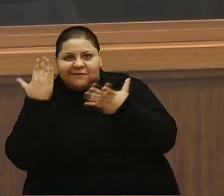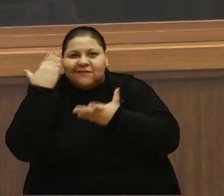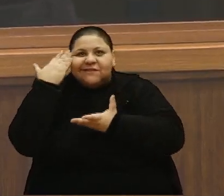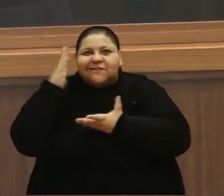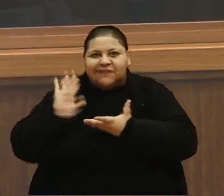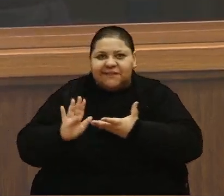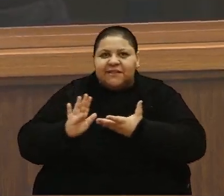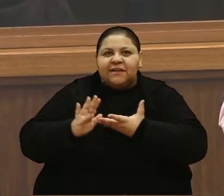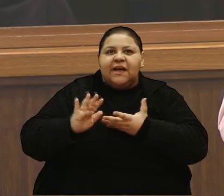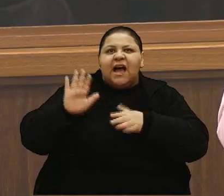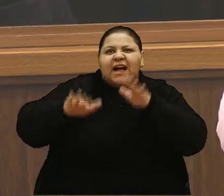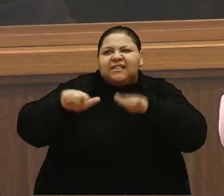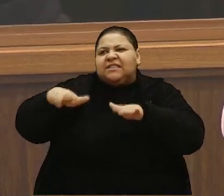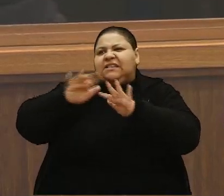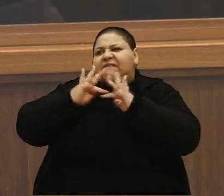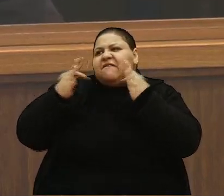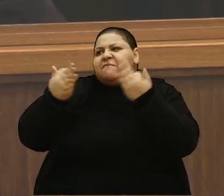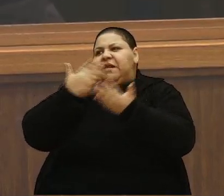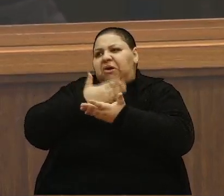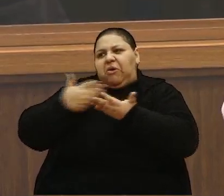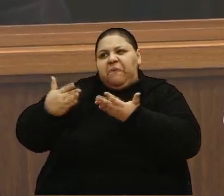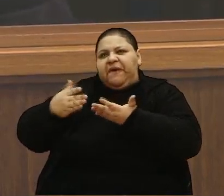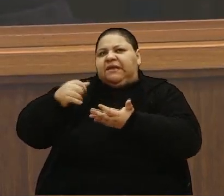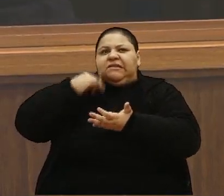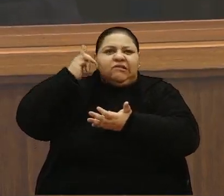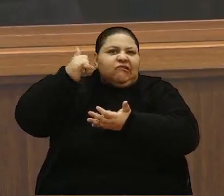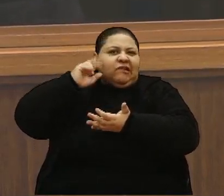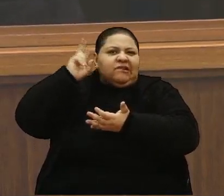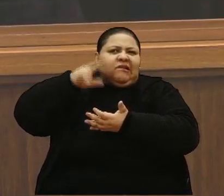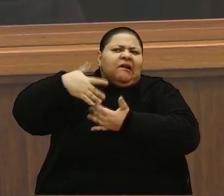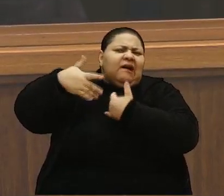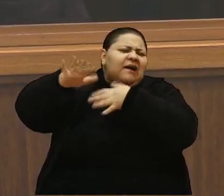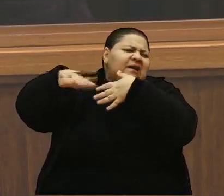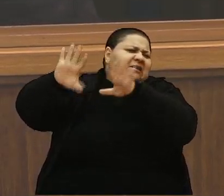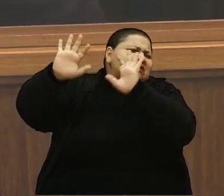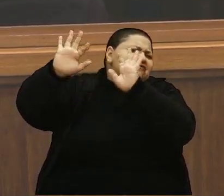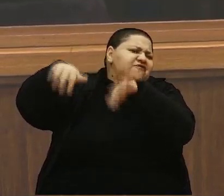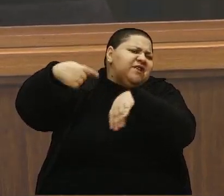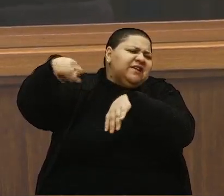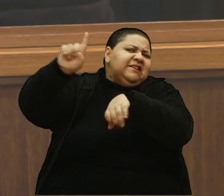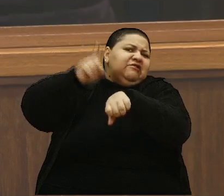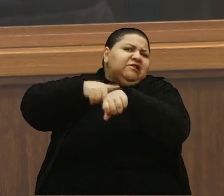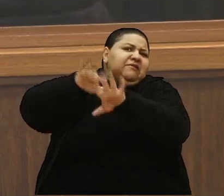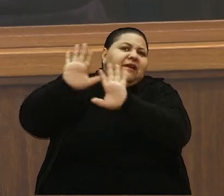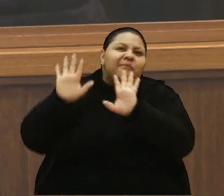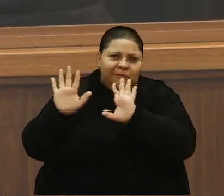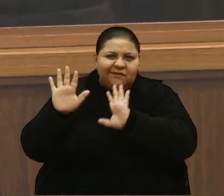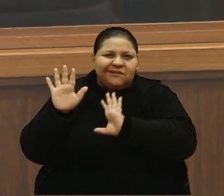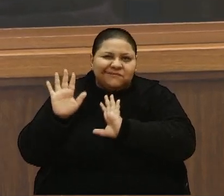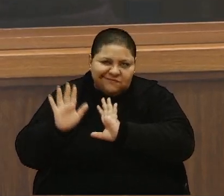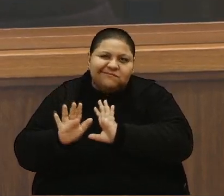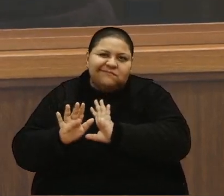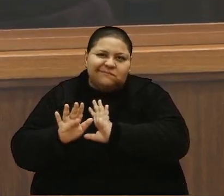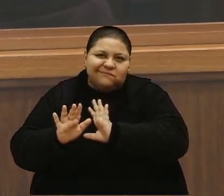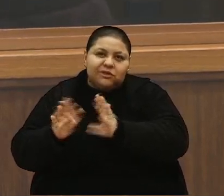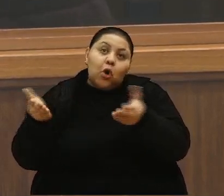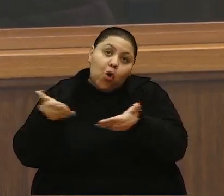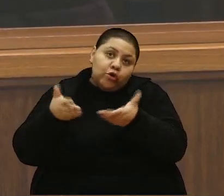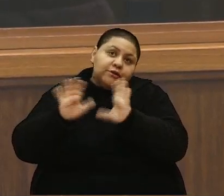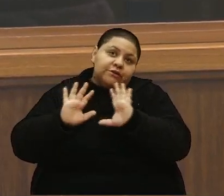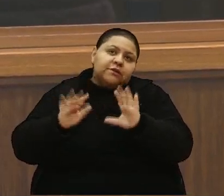gente... isso aí já era, isso aí é do teu tempo, isso não existe mais, né? Então, eu acho que